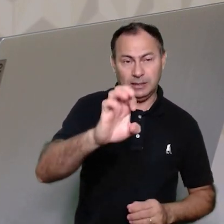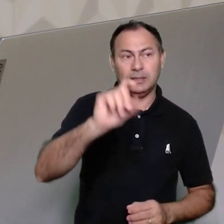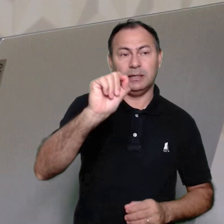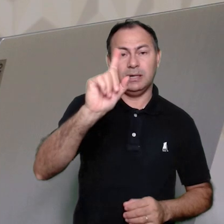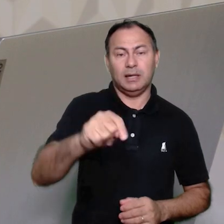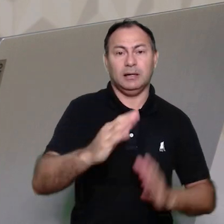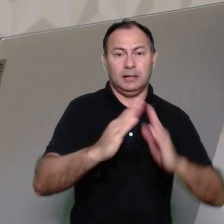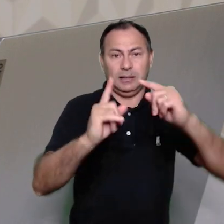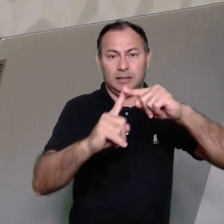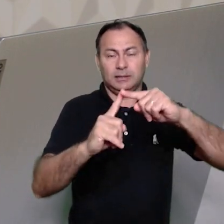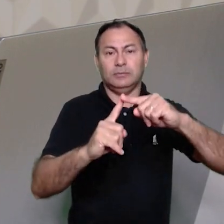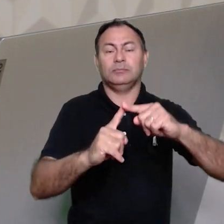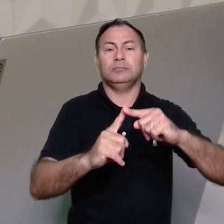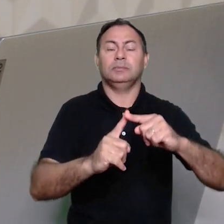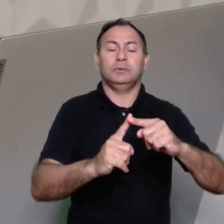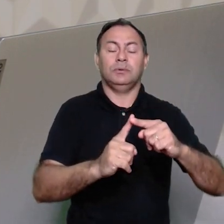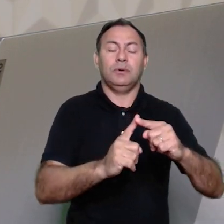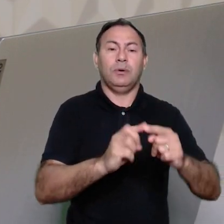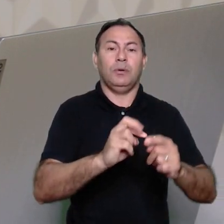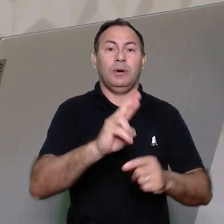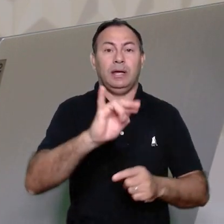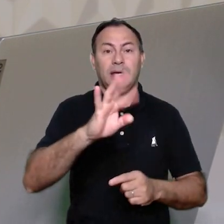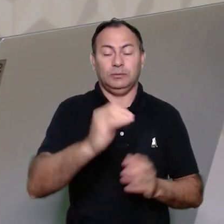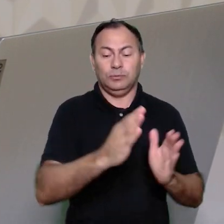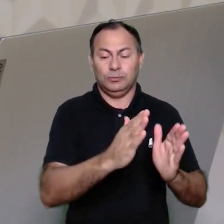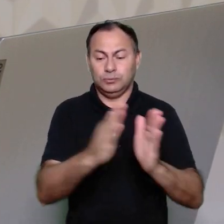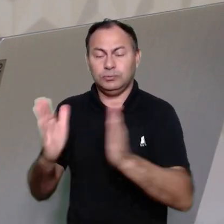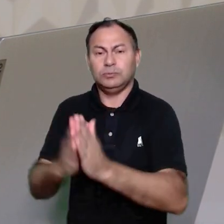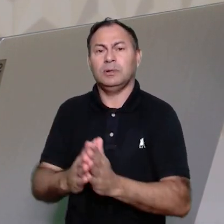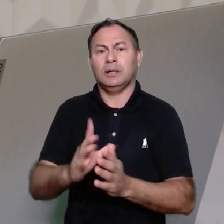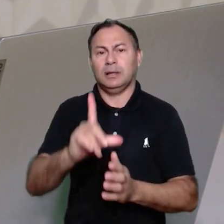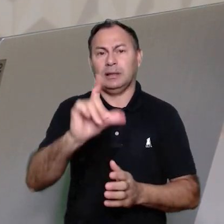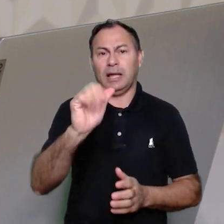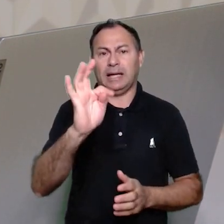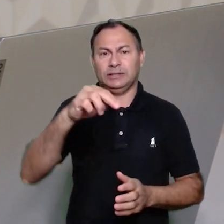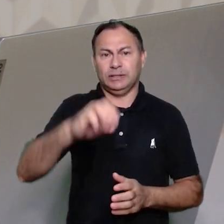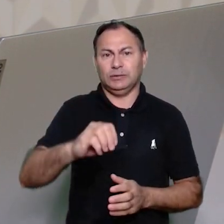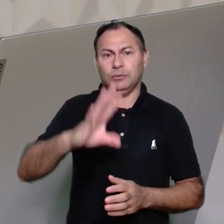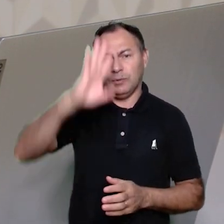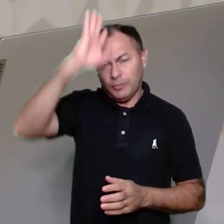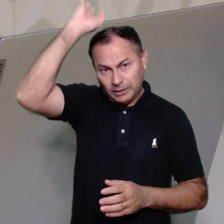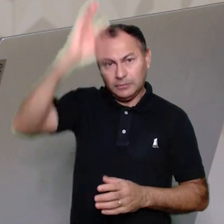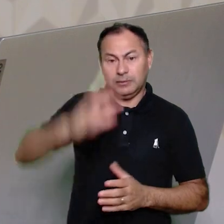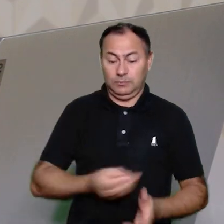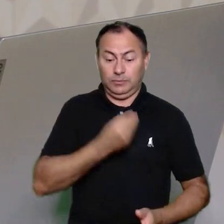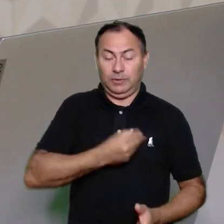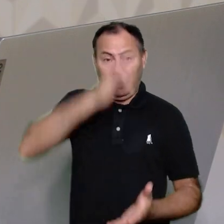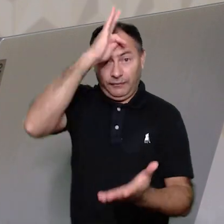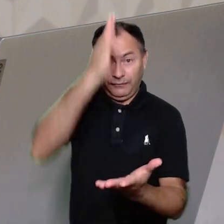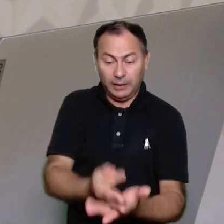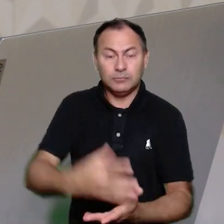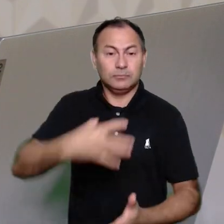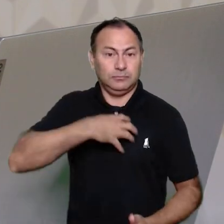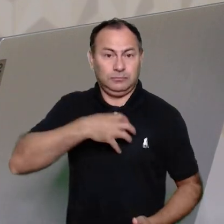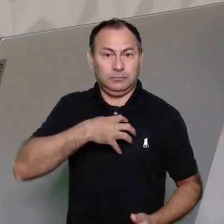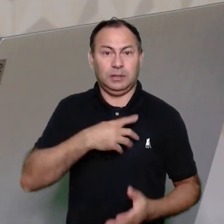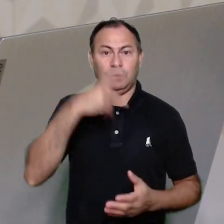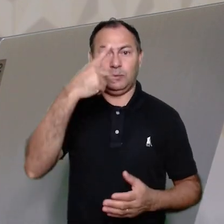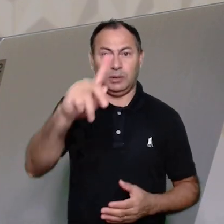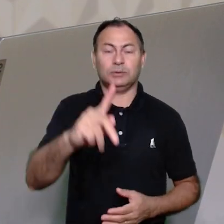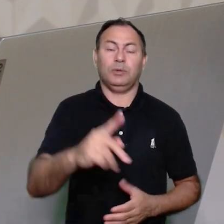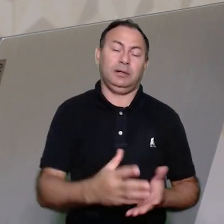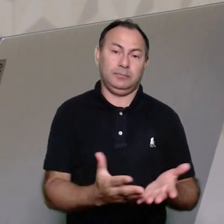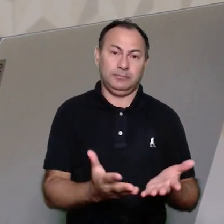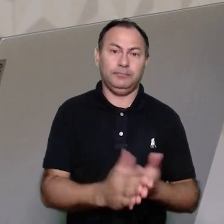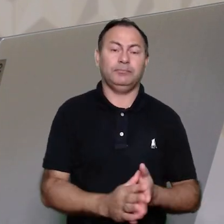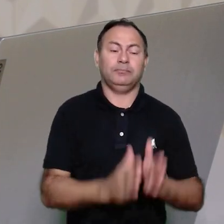é a Igreja do rito latino ou romano, vive a sua fé católica da sua forma, com as